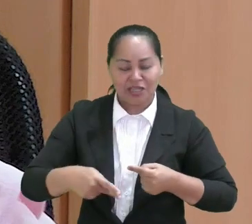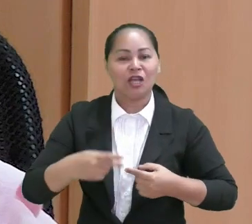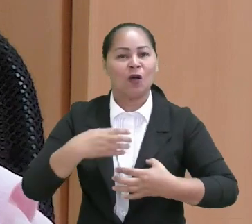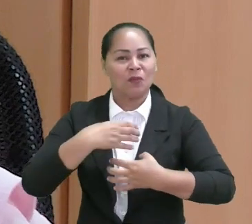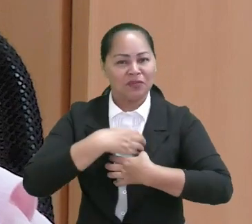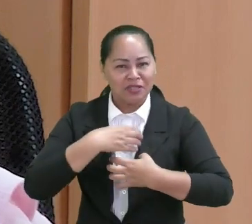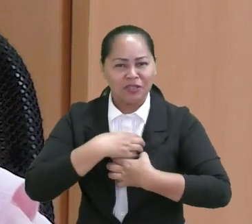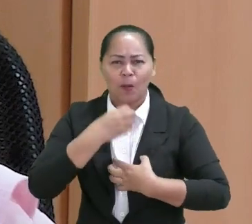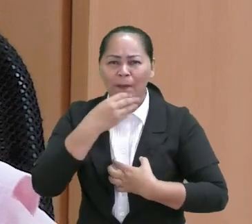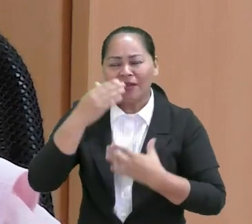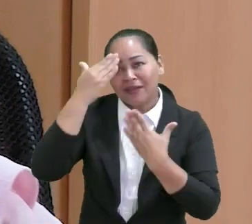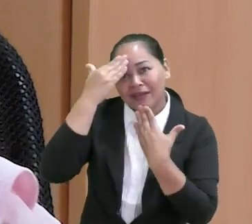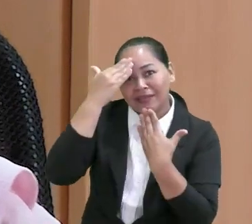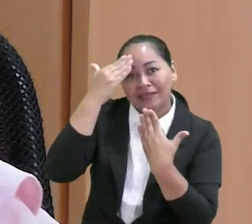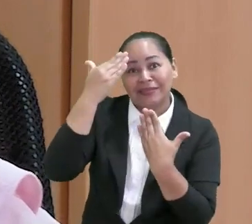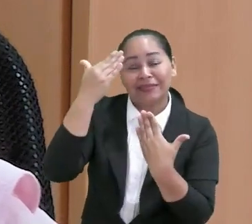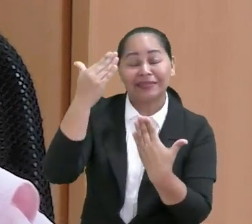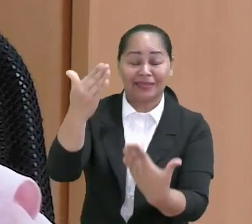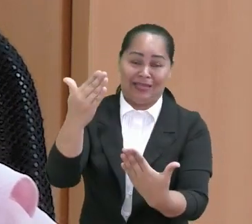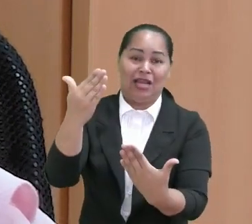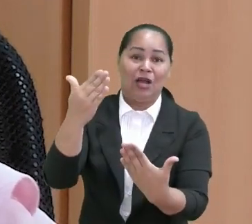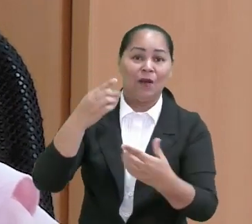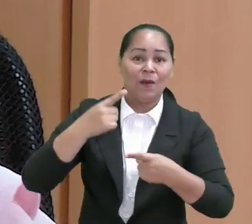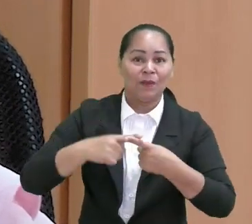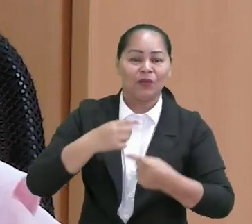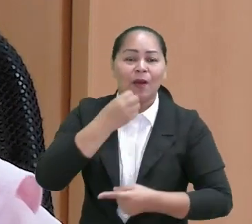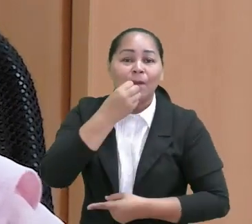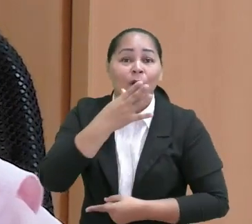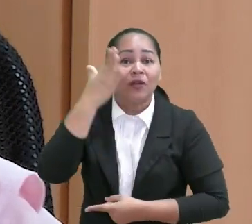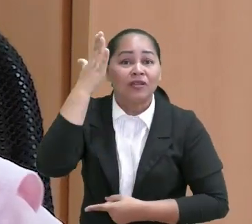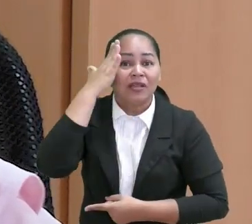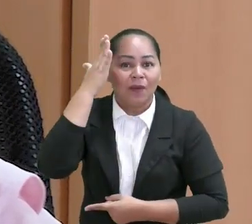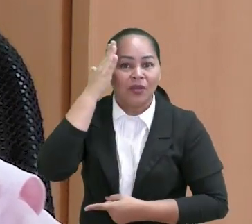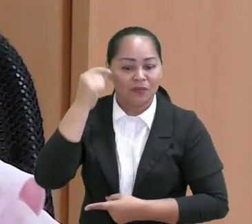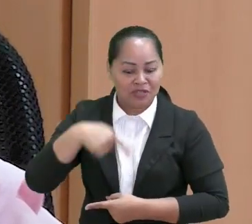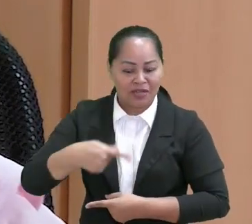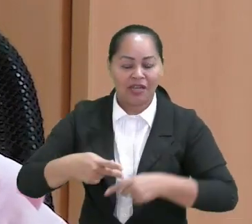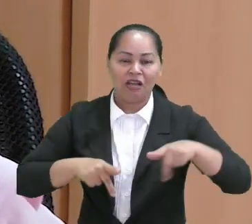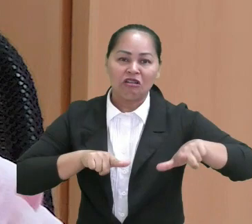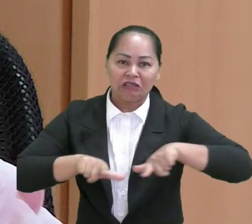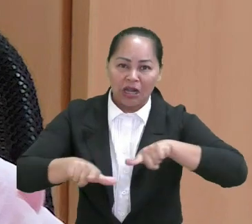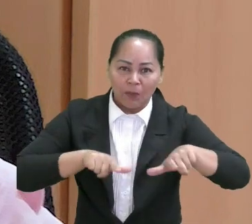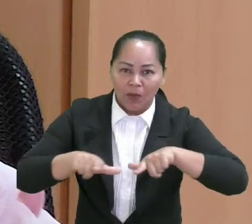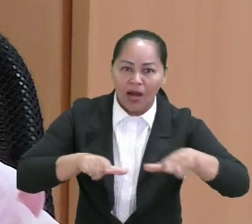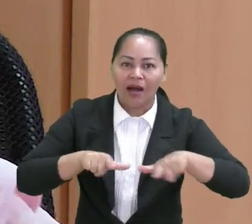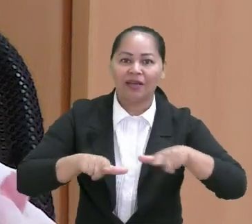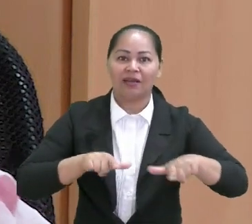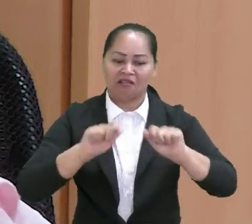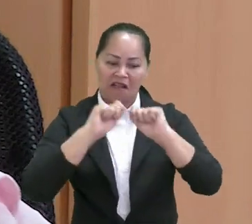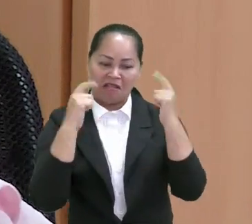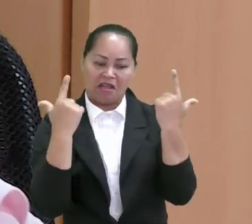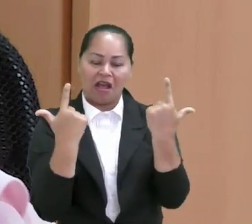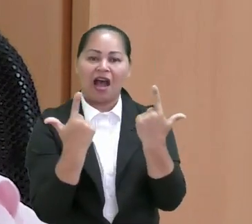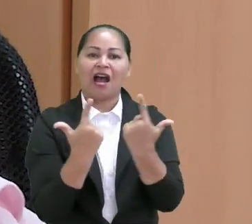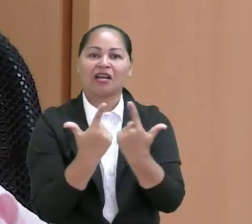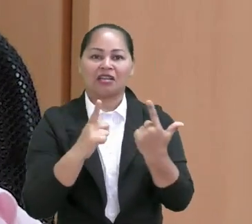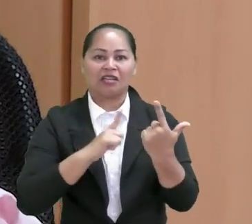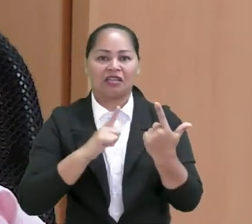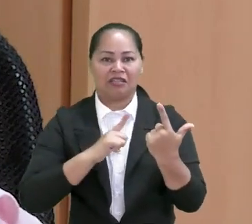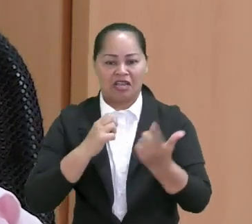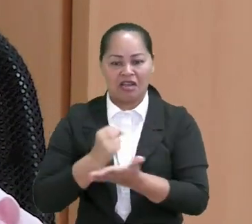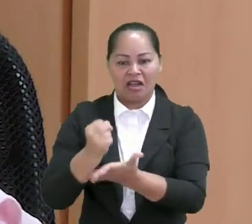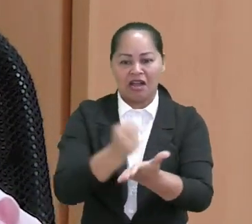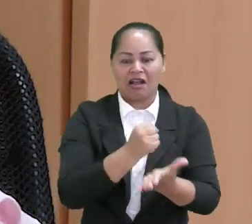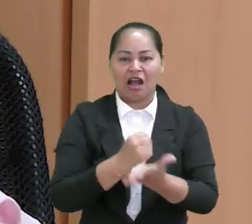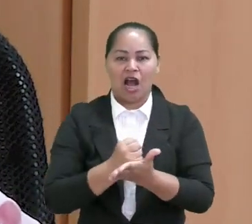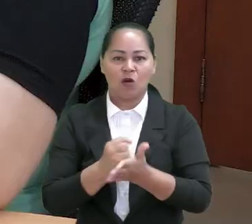lisonjeada, agradecida muito. E é muito bom nós sabermos que nós trabalhamos numa casa onde tem mais cargos que são conduzidos